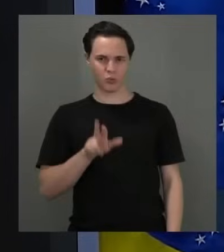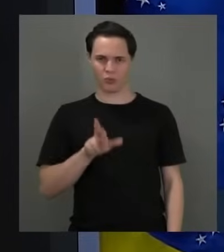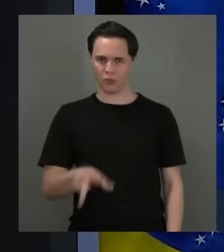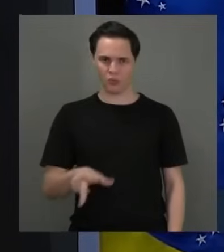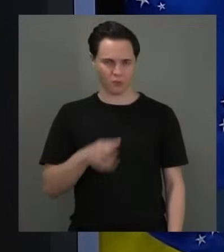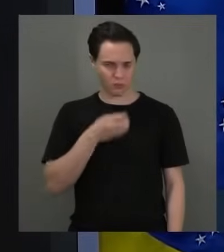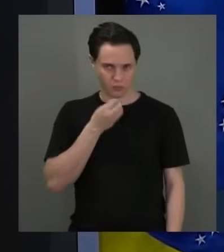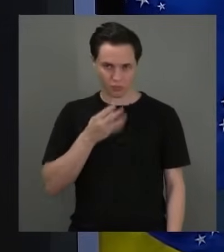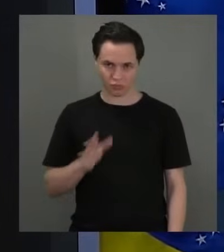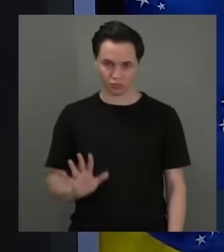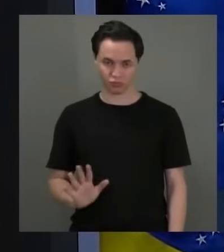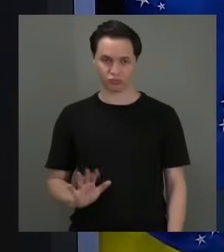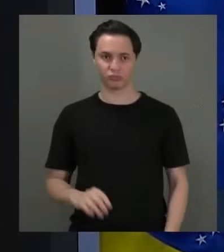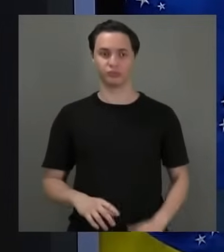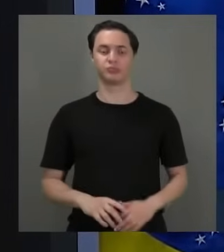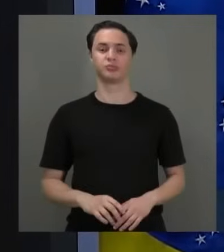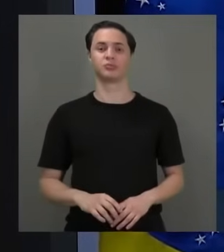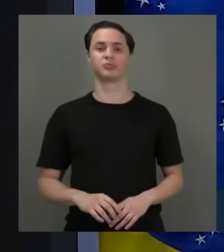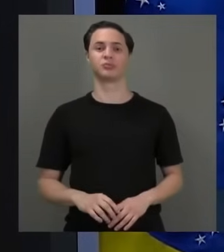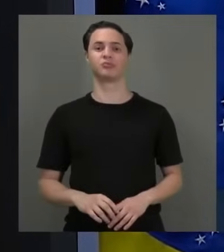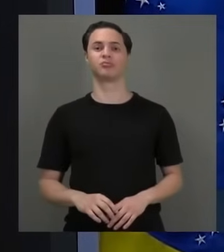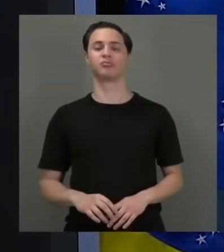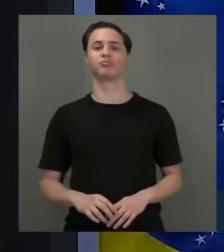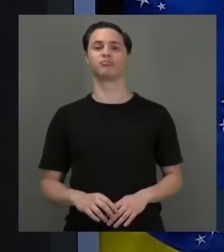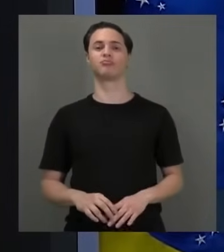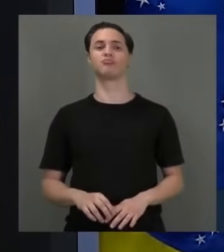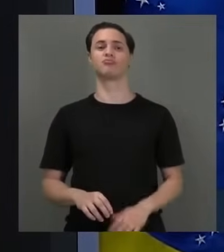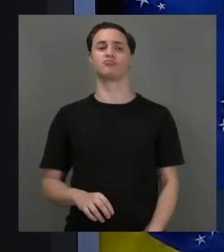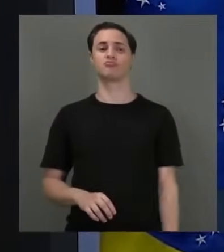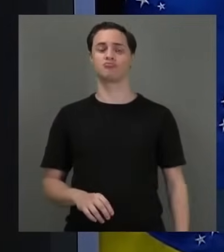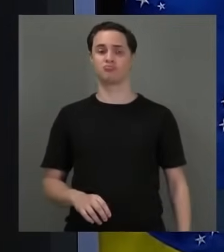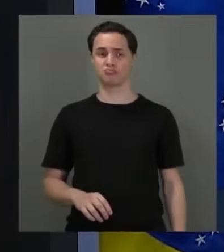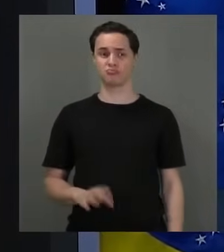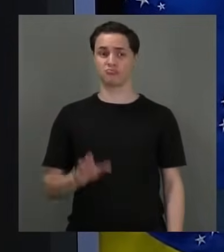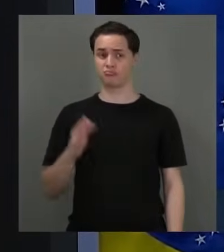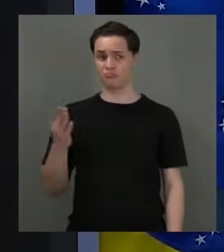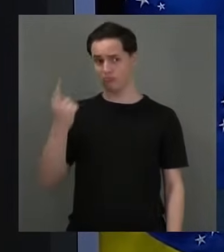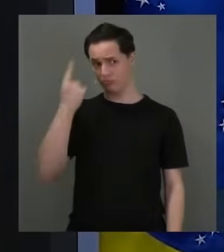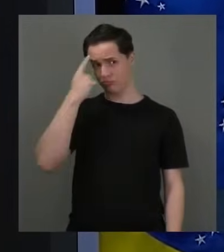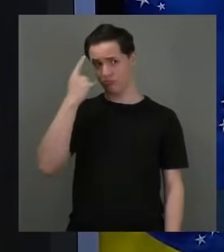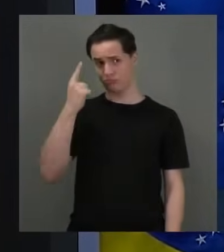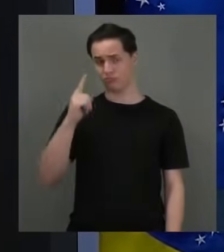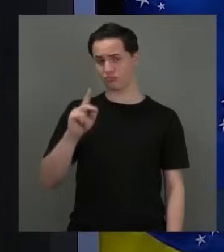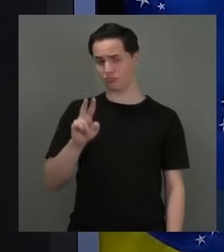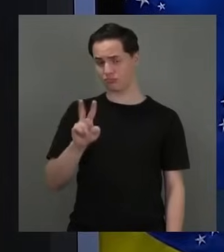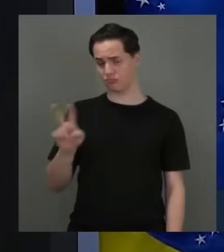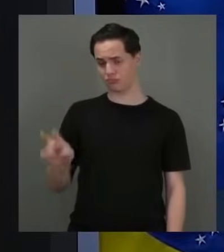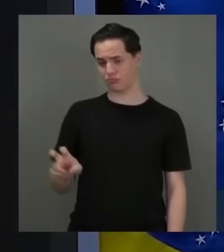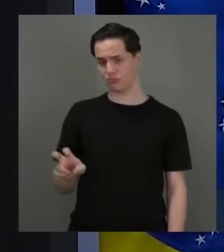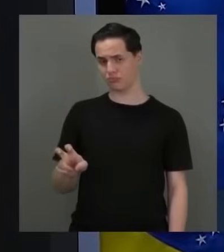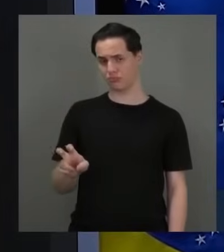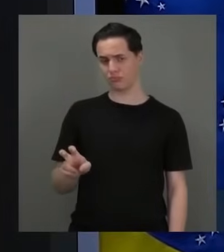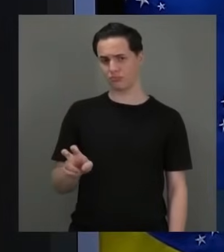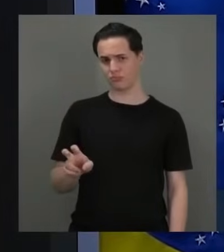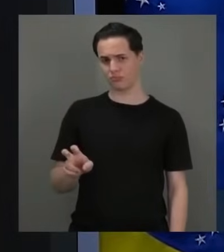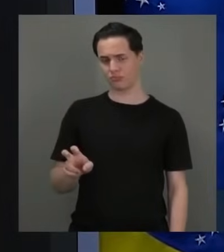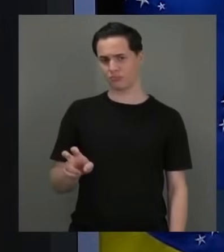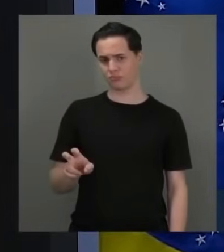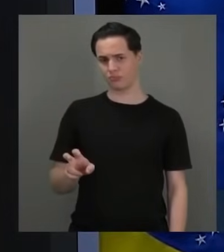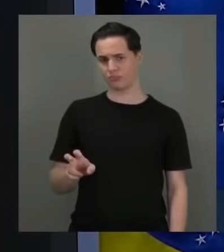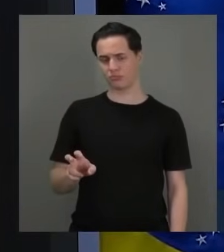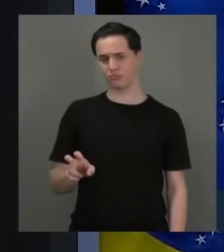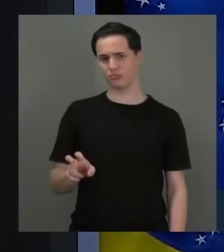seja, dessa reforma, pensando naqueles pontos da coisa ideal de nós termos redução de